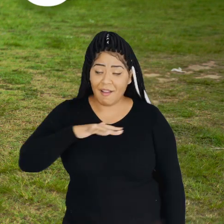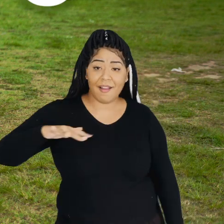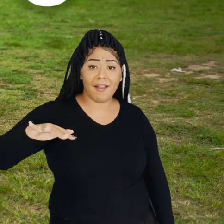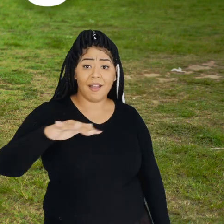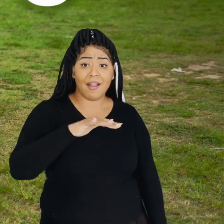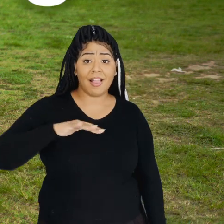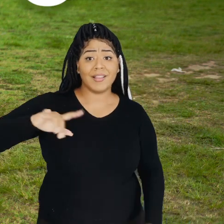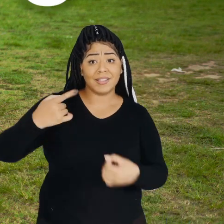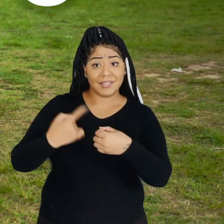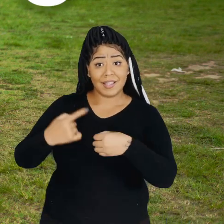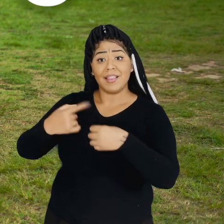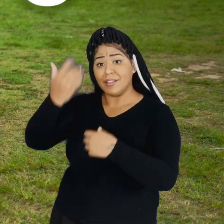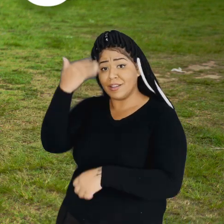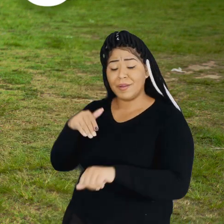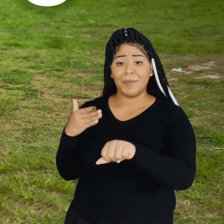tempo a